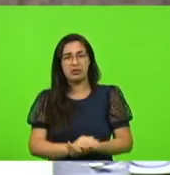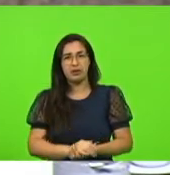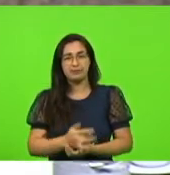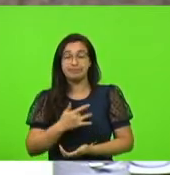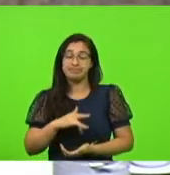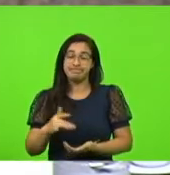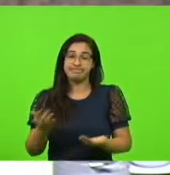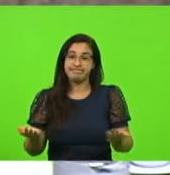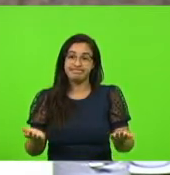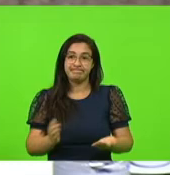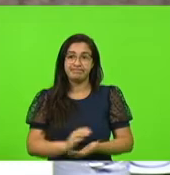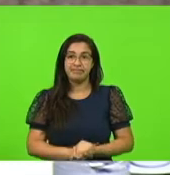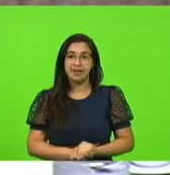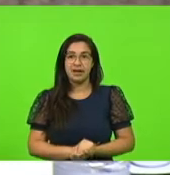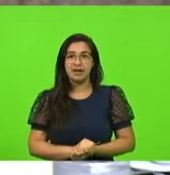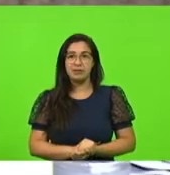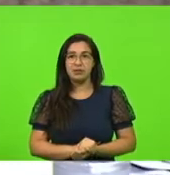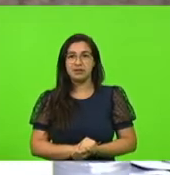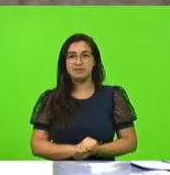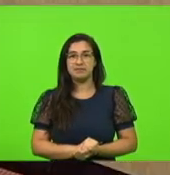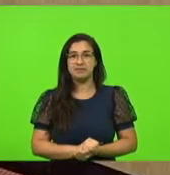lamentável.